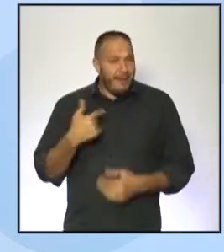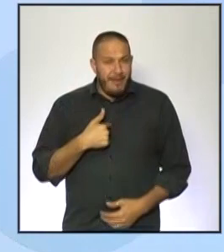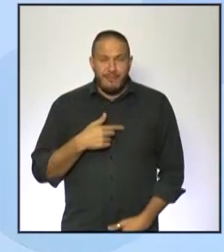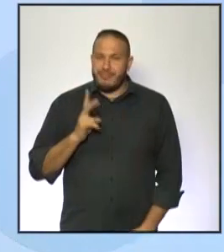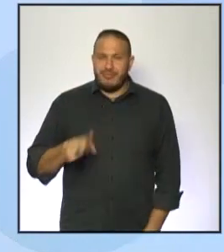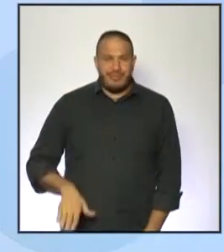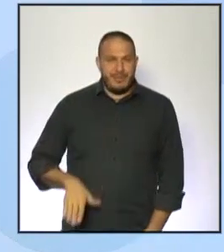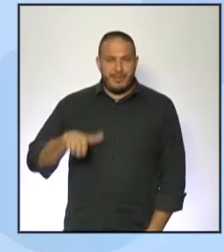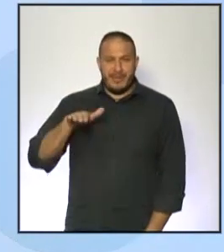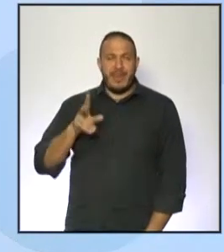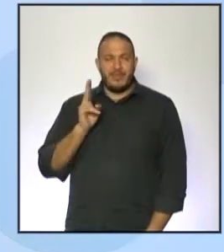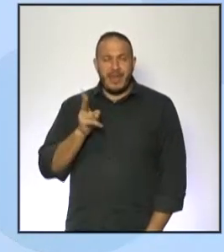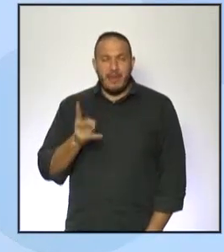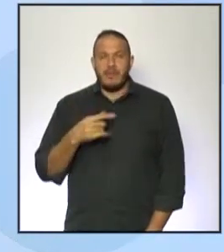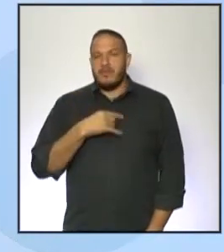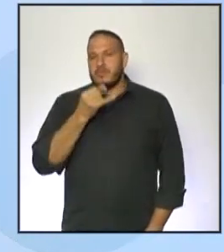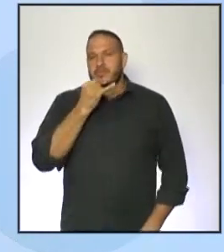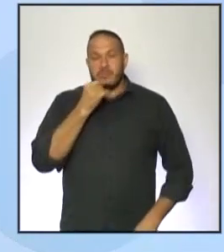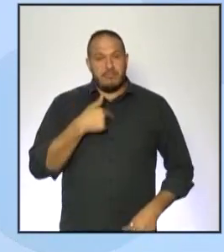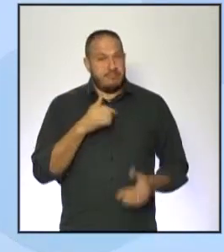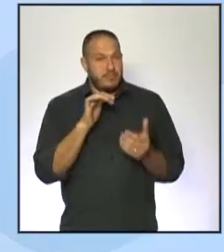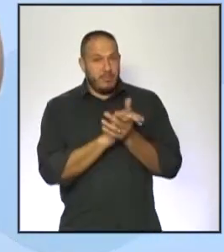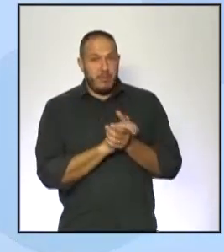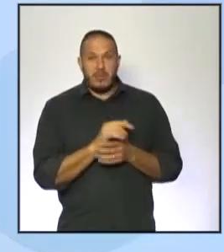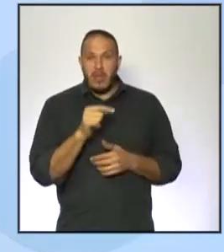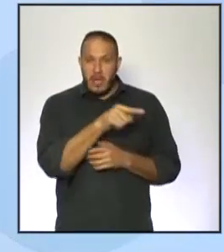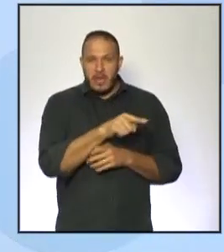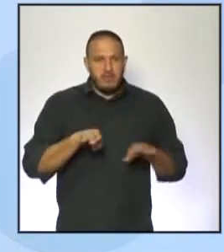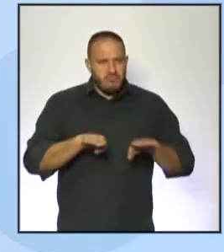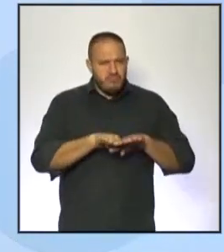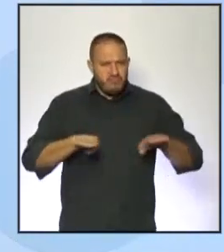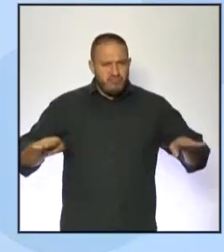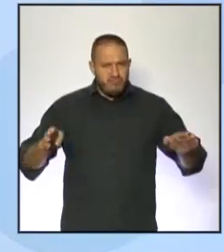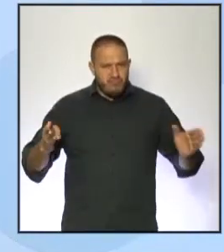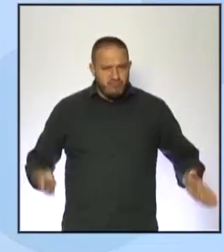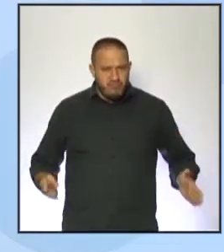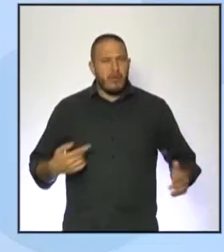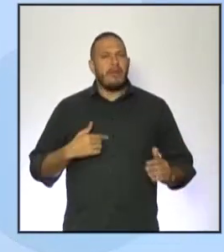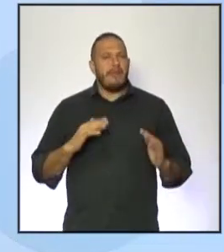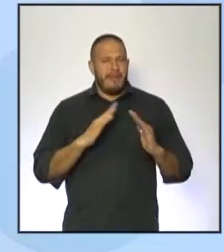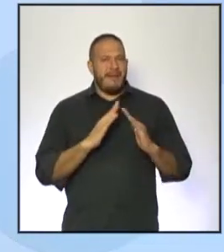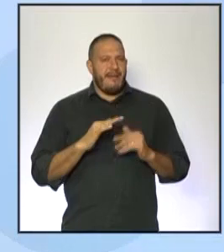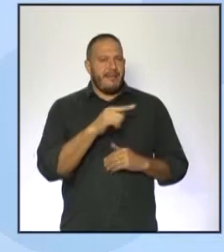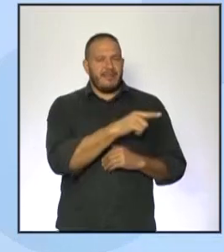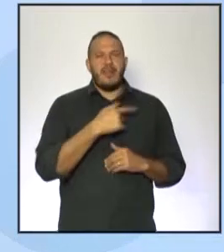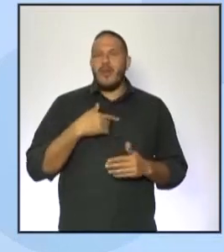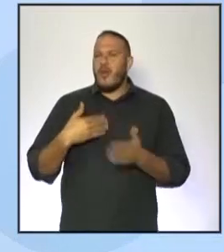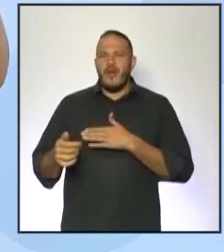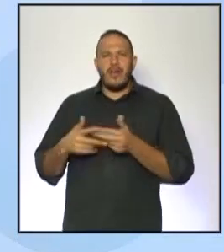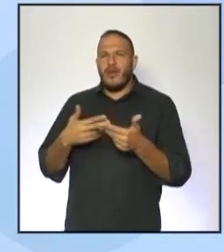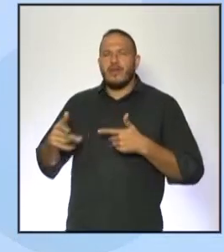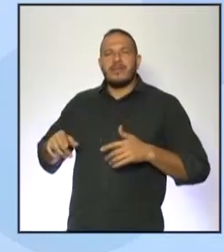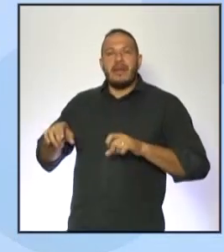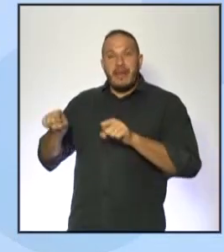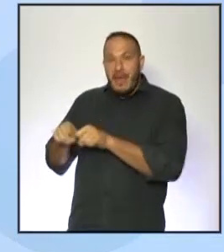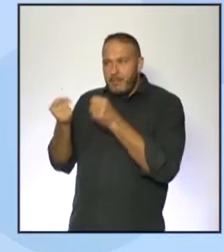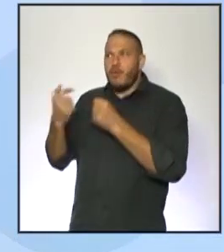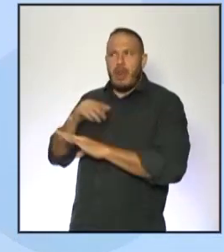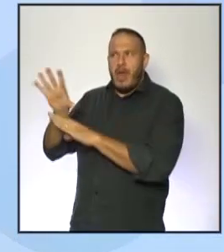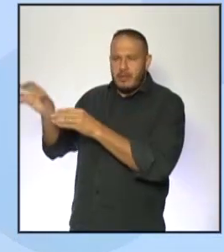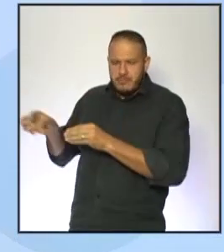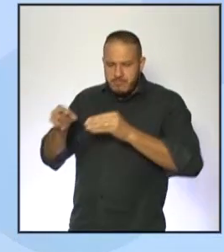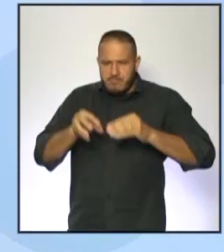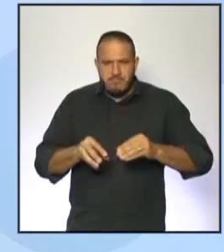vida. Meu esposo, por exemplo, tem uma bancada. Quando quebra algum aparelho, lá está ele para consertar